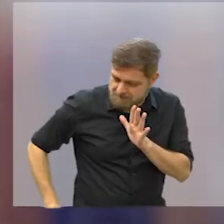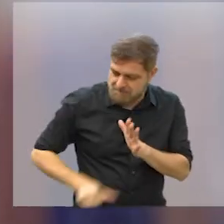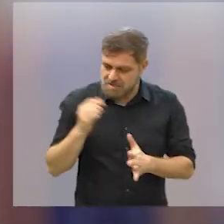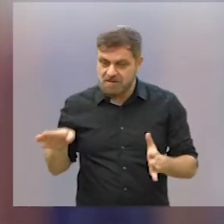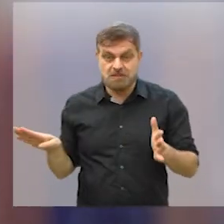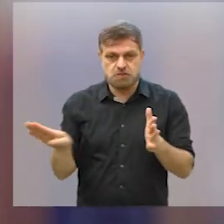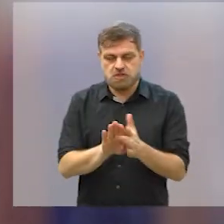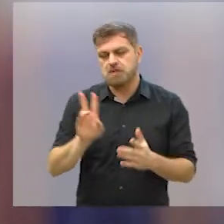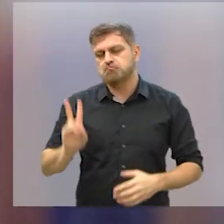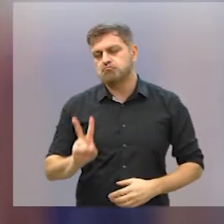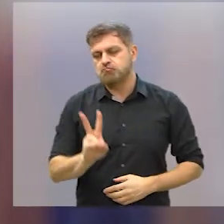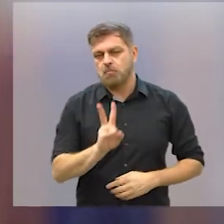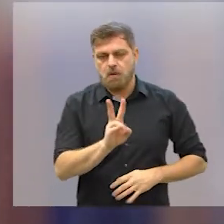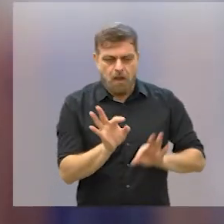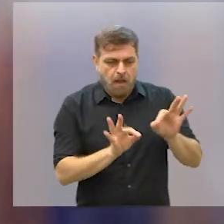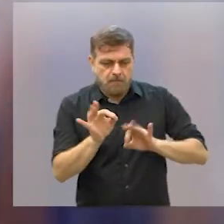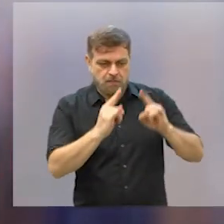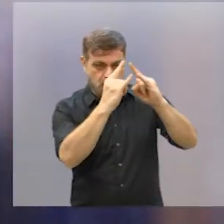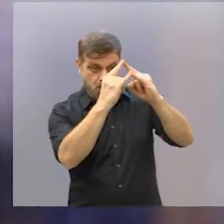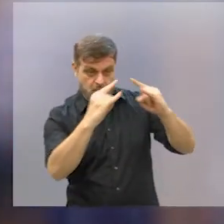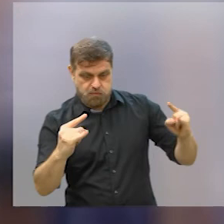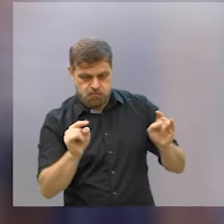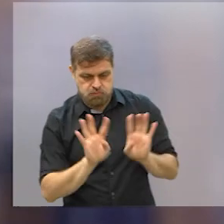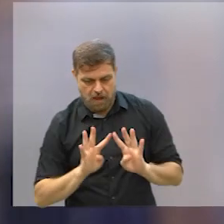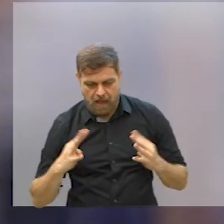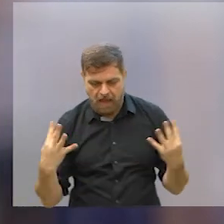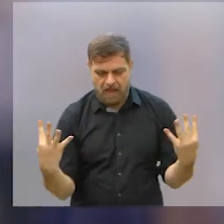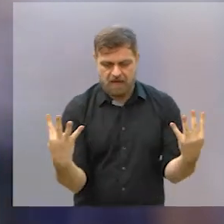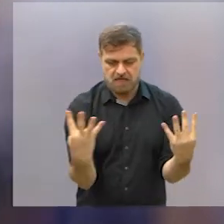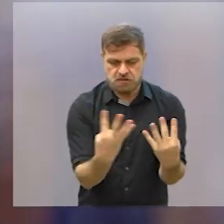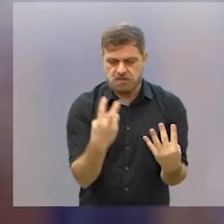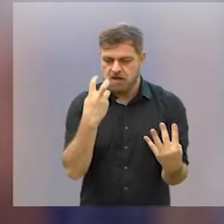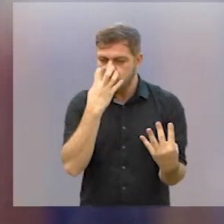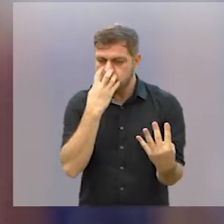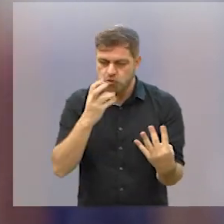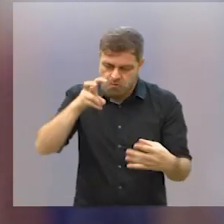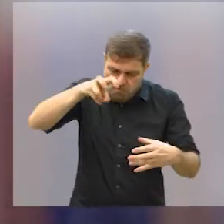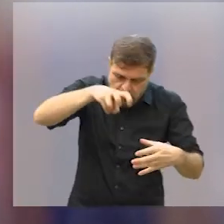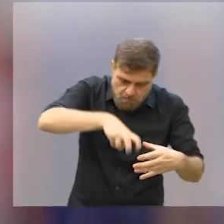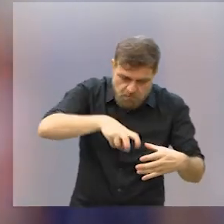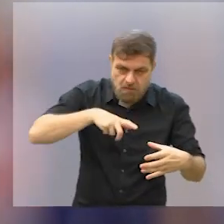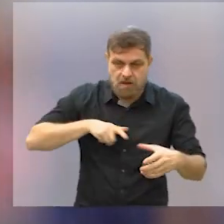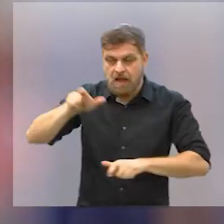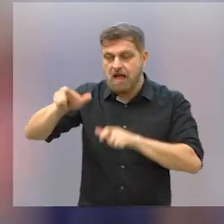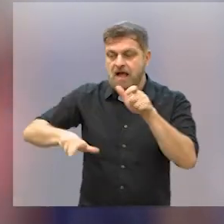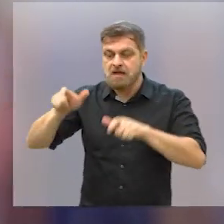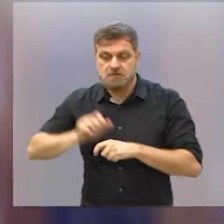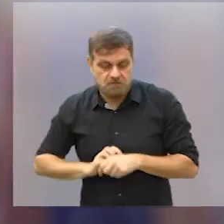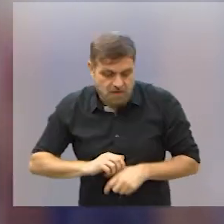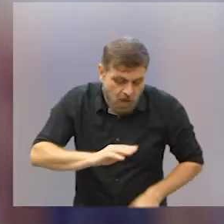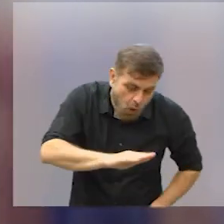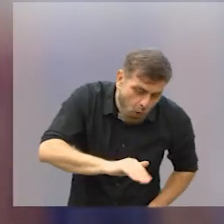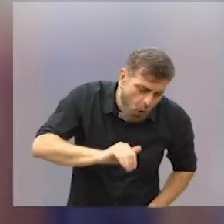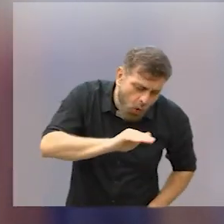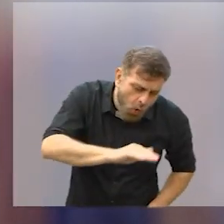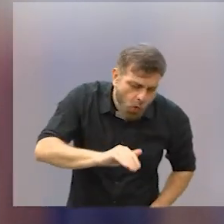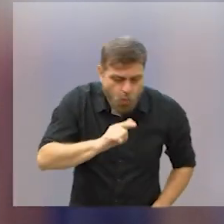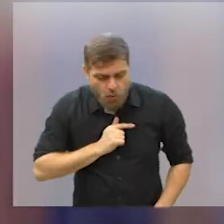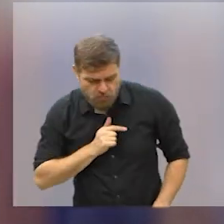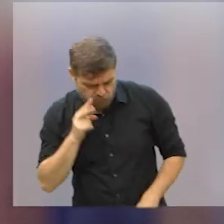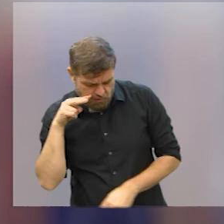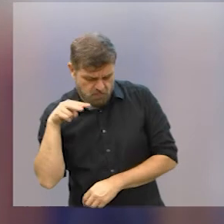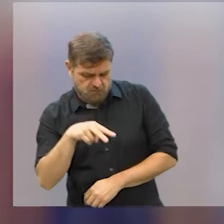e eu pego, monto a tenda, monto os gradis, aí começo a chegar os cachorros, guardo os cachorros, os outros gradis para o pessoal vir, passar a